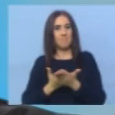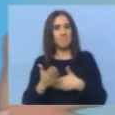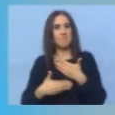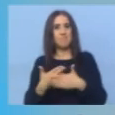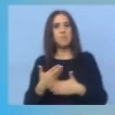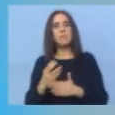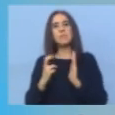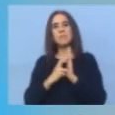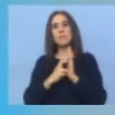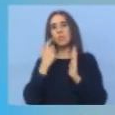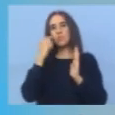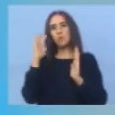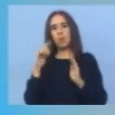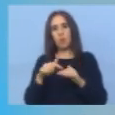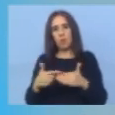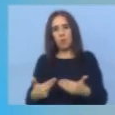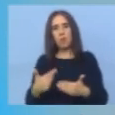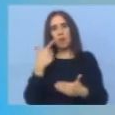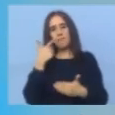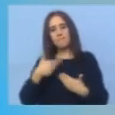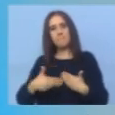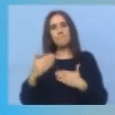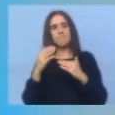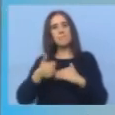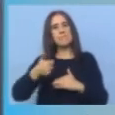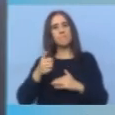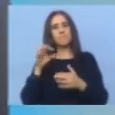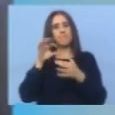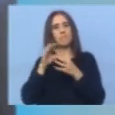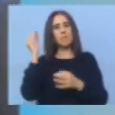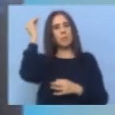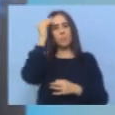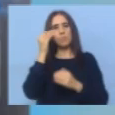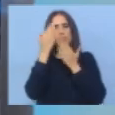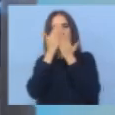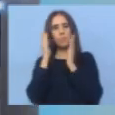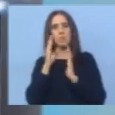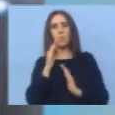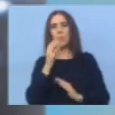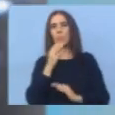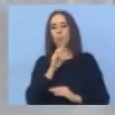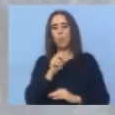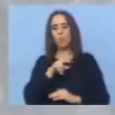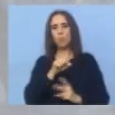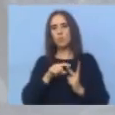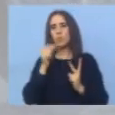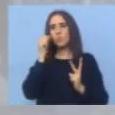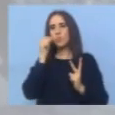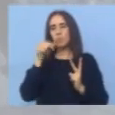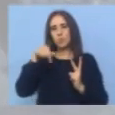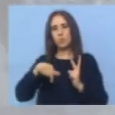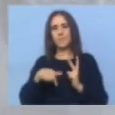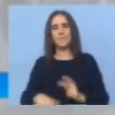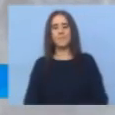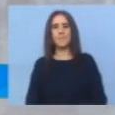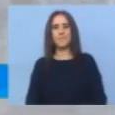da Síria, agora creio que é esta jornada a pensar sobretudo na República Democrática do Congo e no Sudão do Sul. O Papa tem